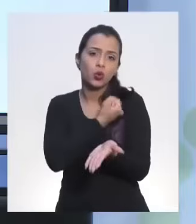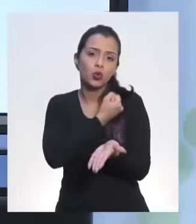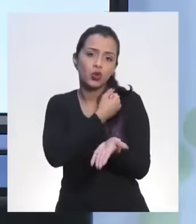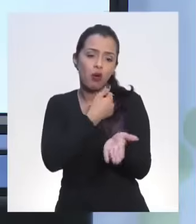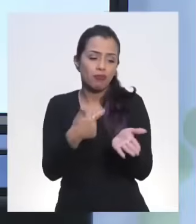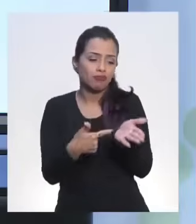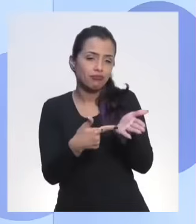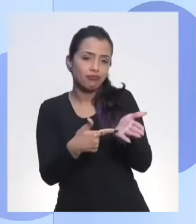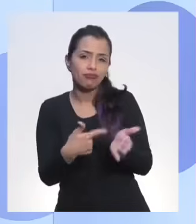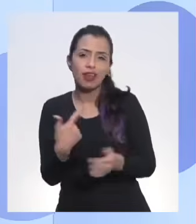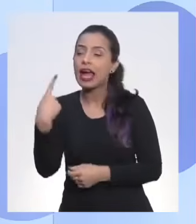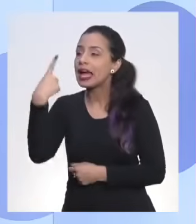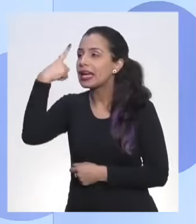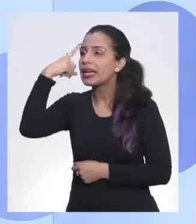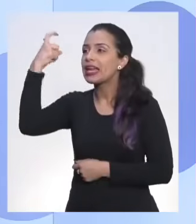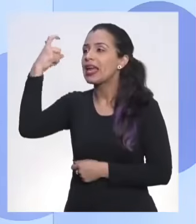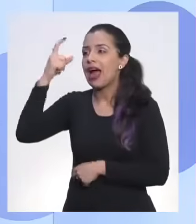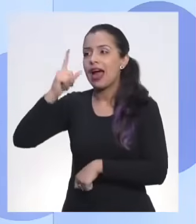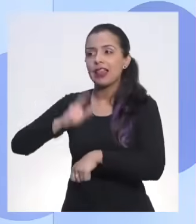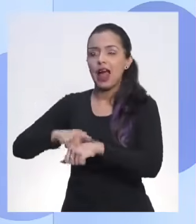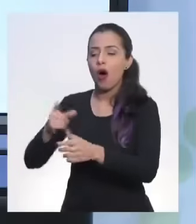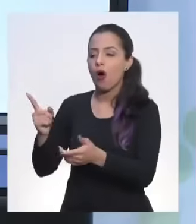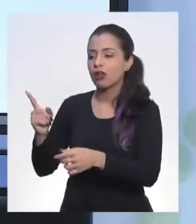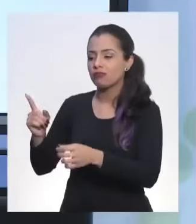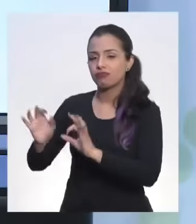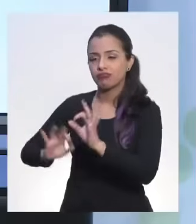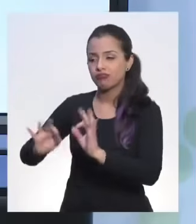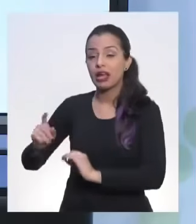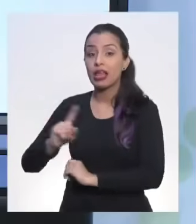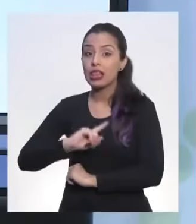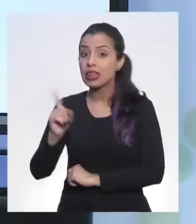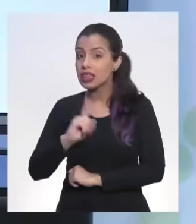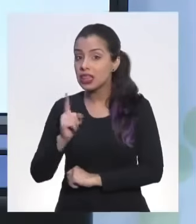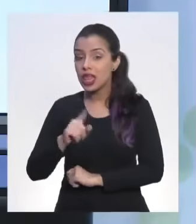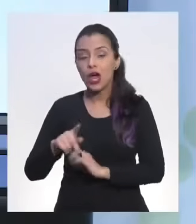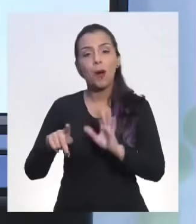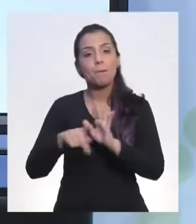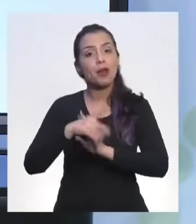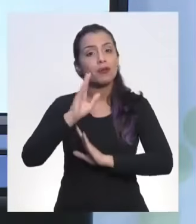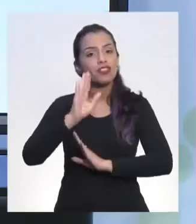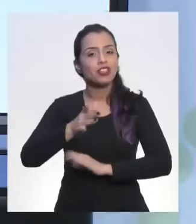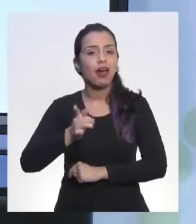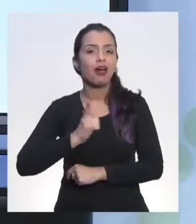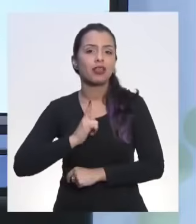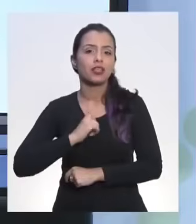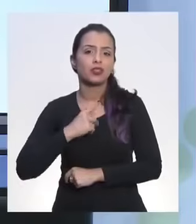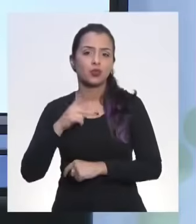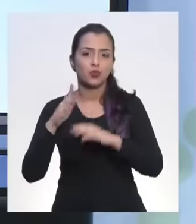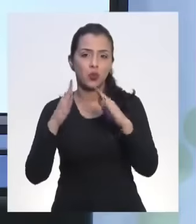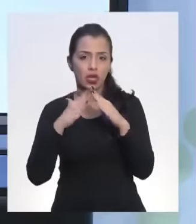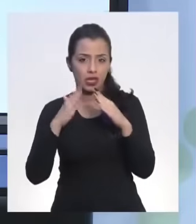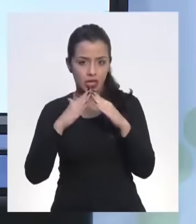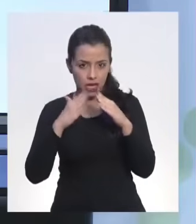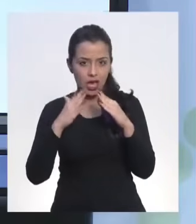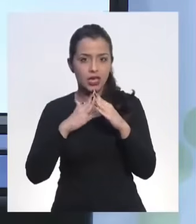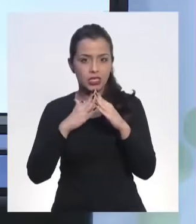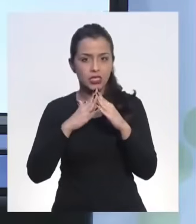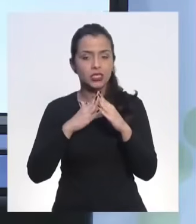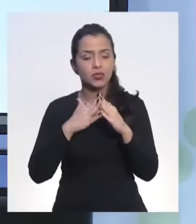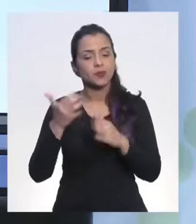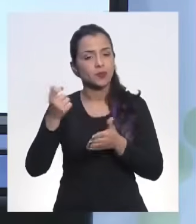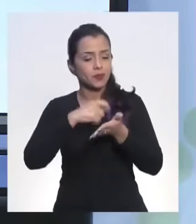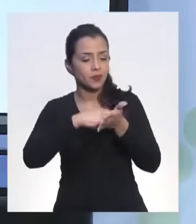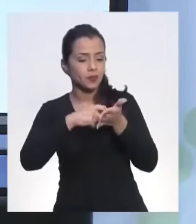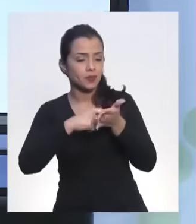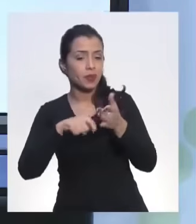Eu não posso criar esse número, né? Isso mesmo, eu não posso criar esse número, eu não posso ir lá escrever esse número. E não pode ser o número da